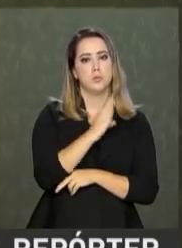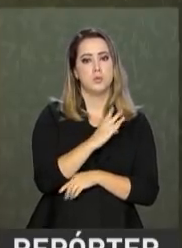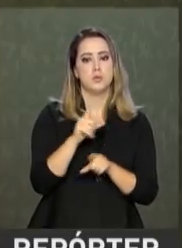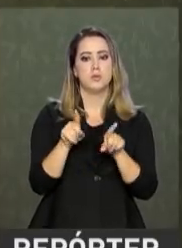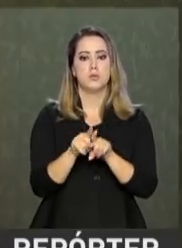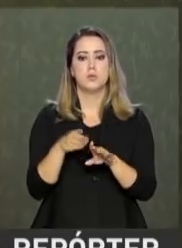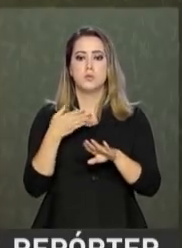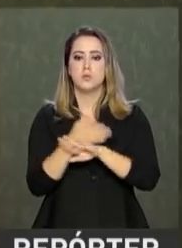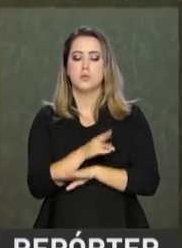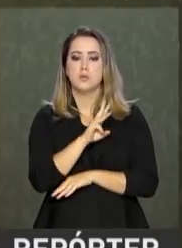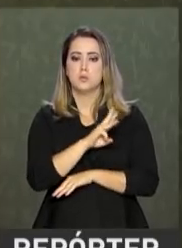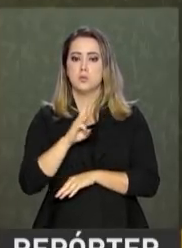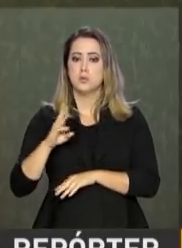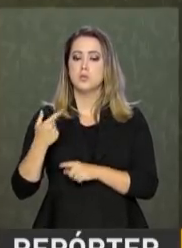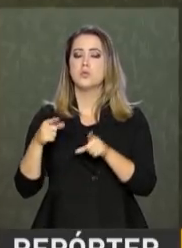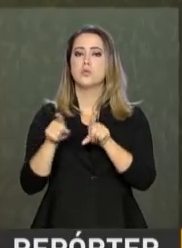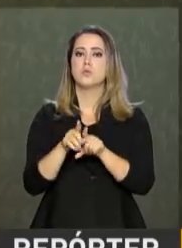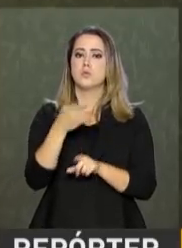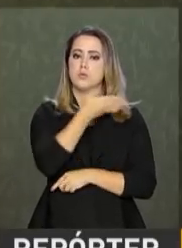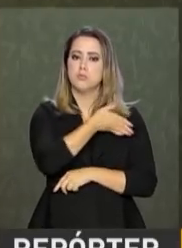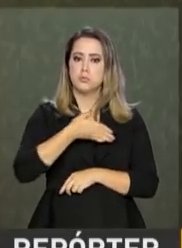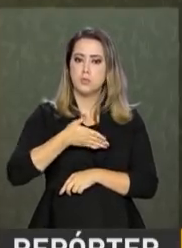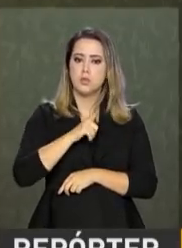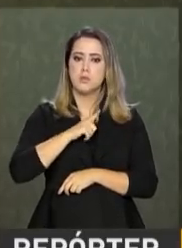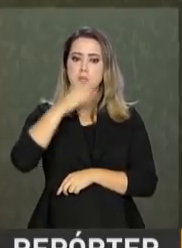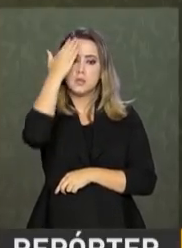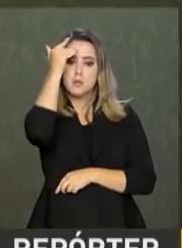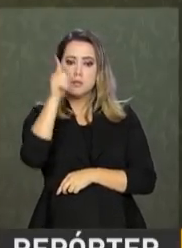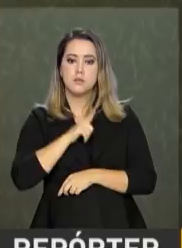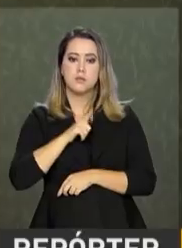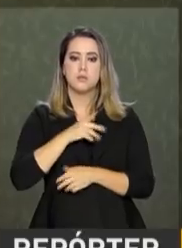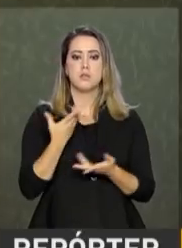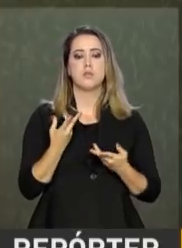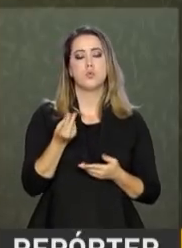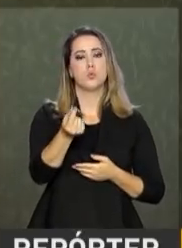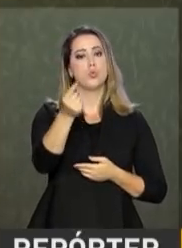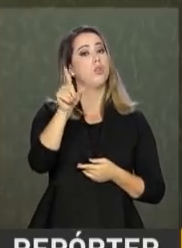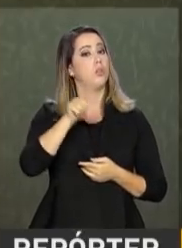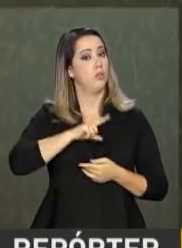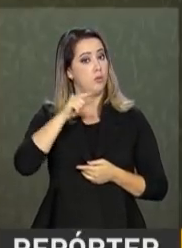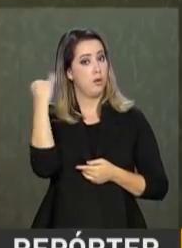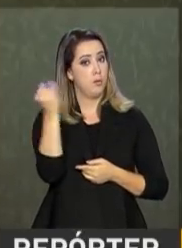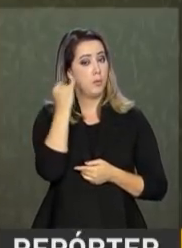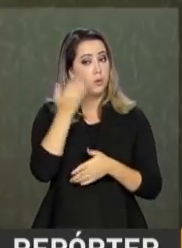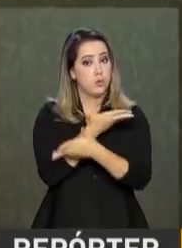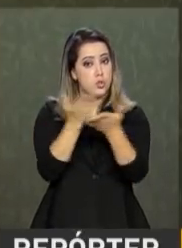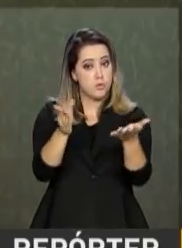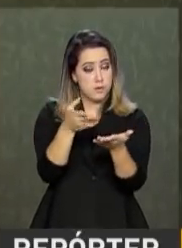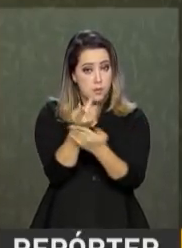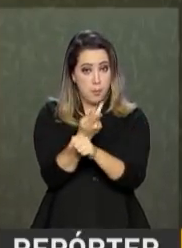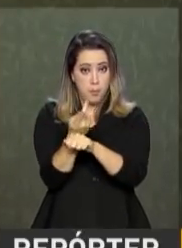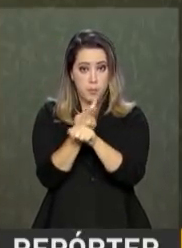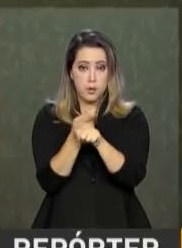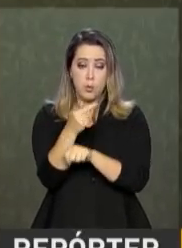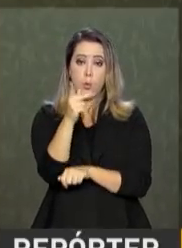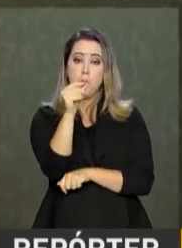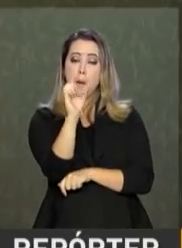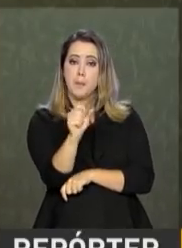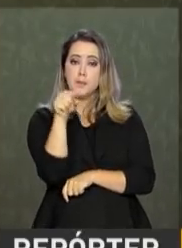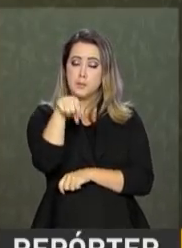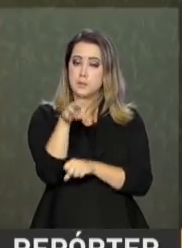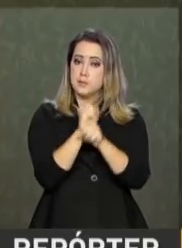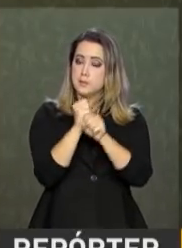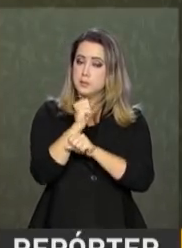acesse o site que estão disponíveis para saber se tem ou não recurso acho que é importante que eles façam isso aqui nesse final de ano